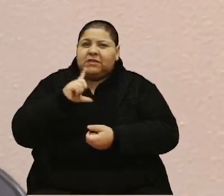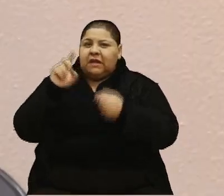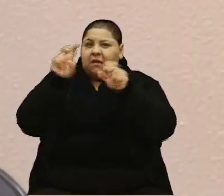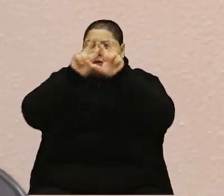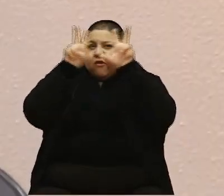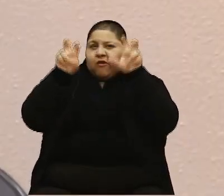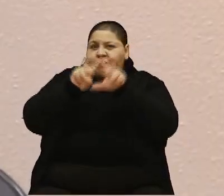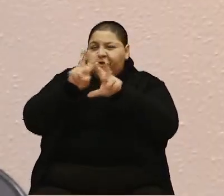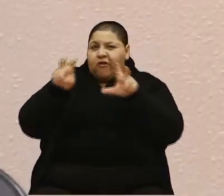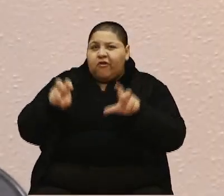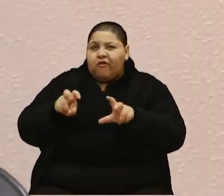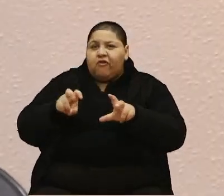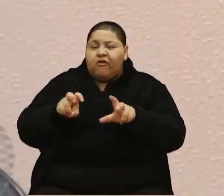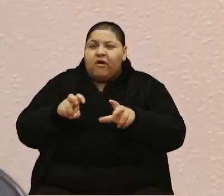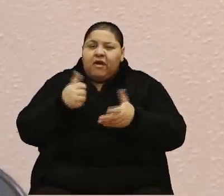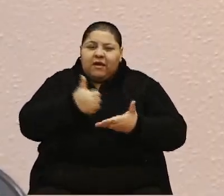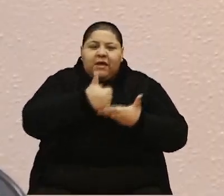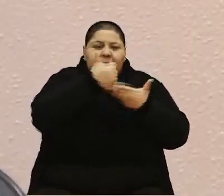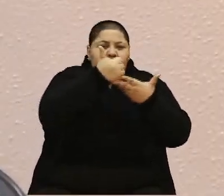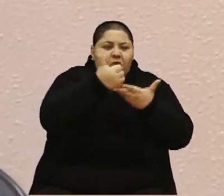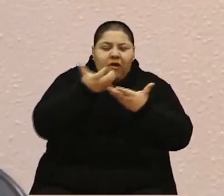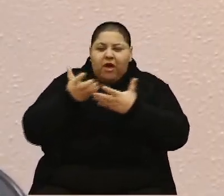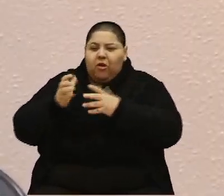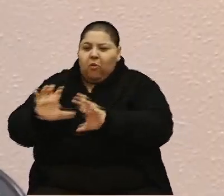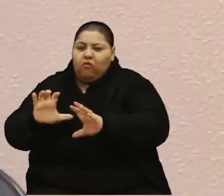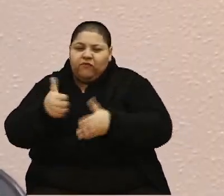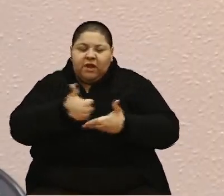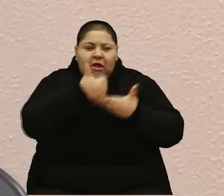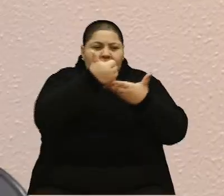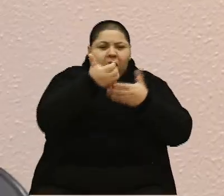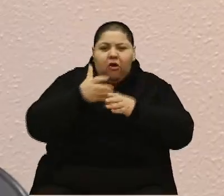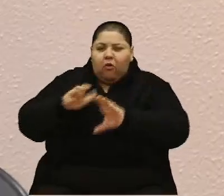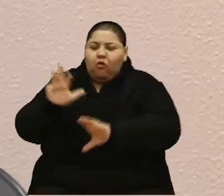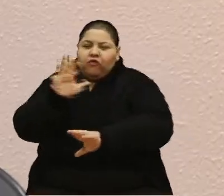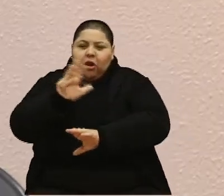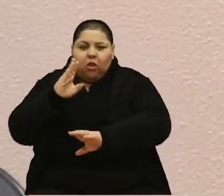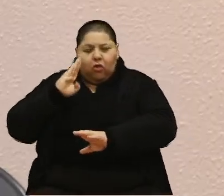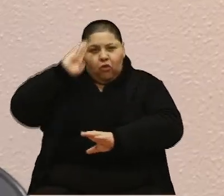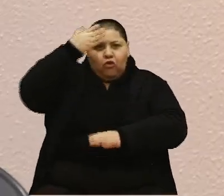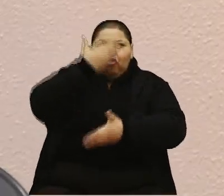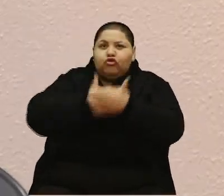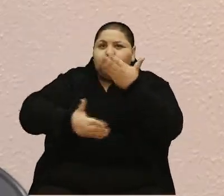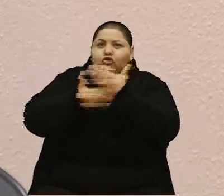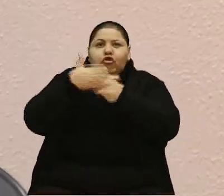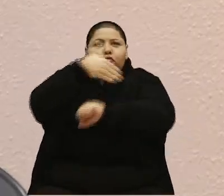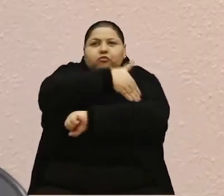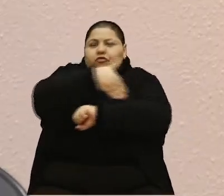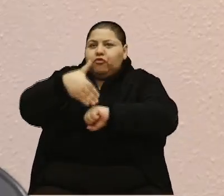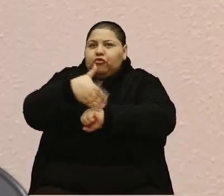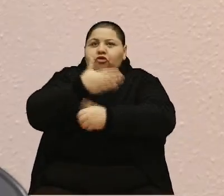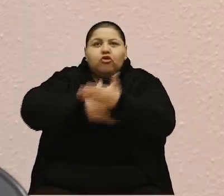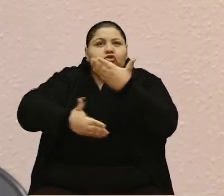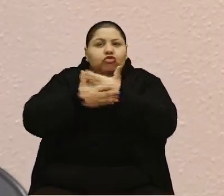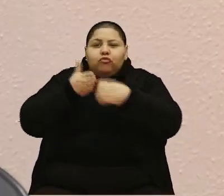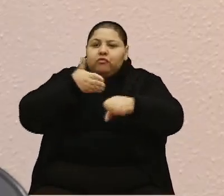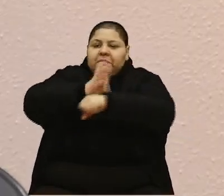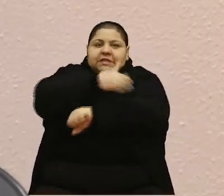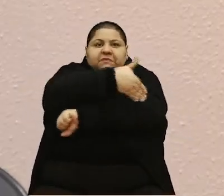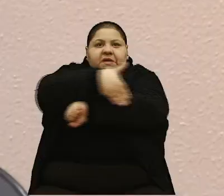assunto pró-Lula ou contra Lula, pró-Bolsonaro ou contra Bolsonaro, vai todo mundo para a rua. Todo mundo para a